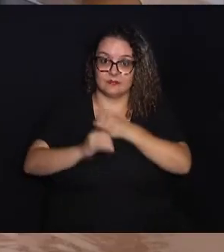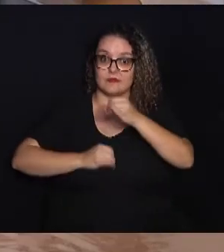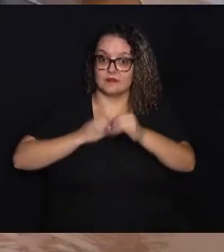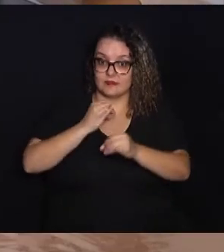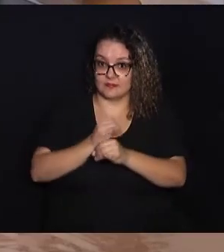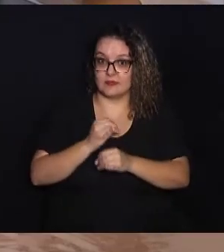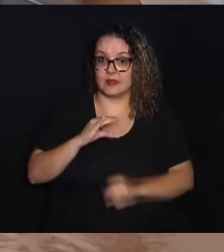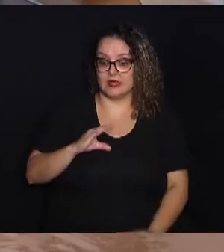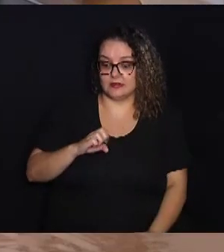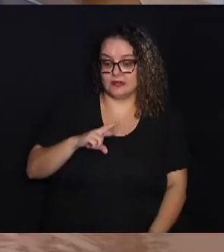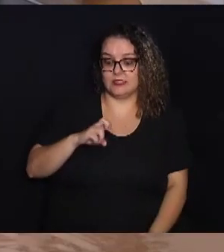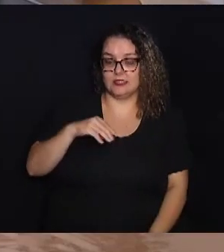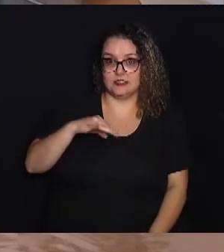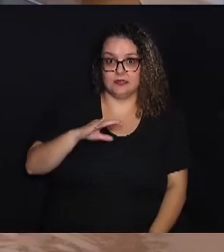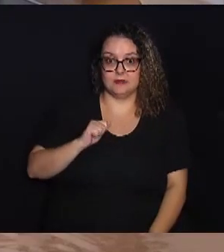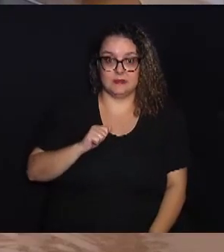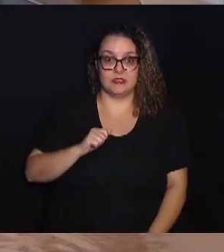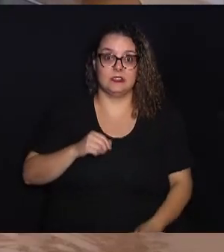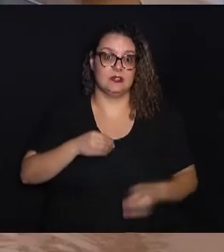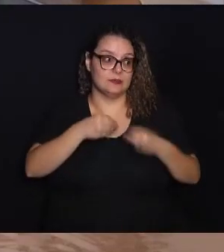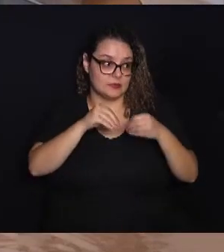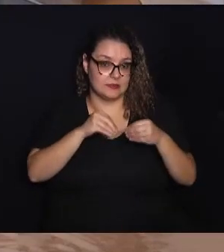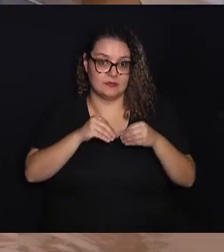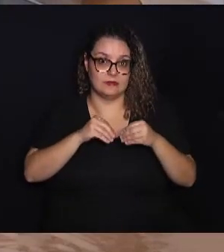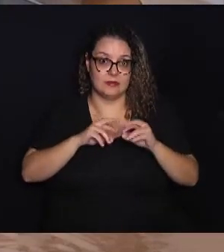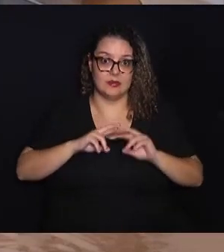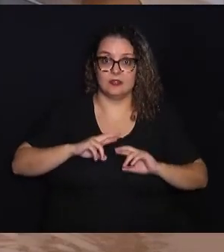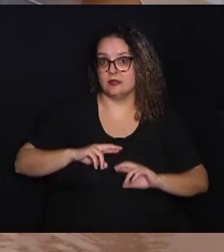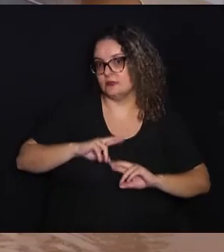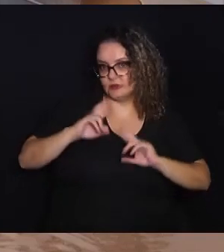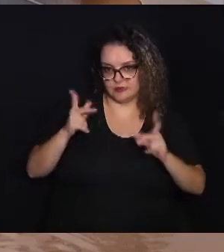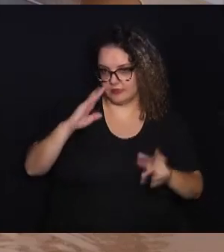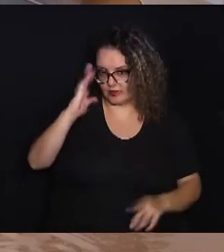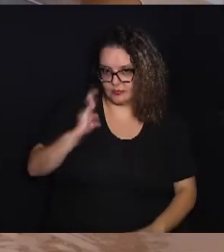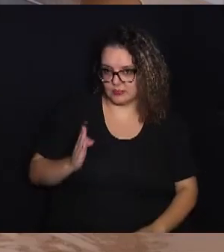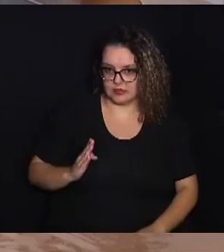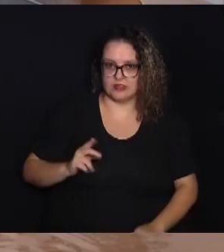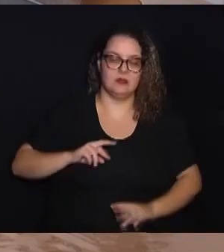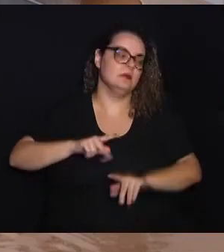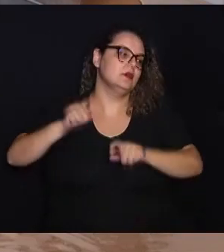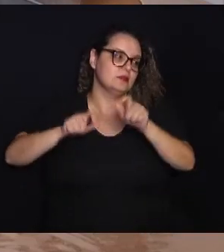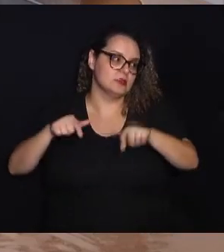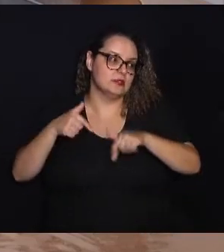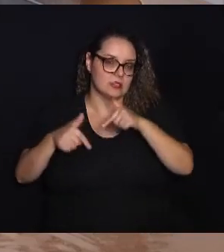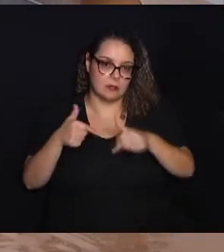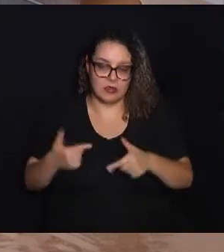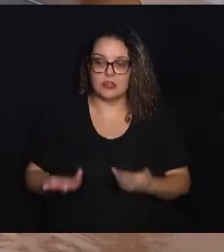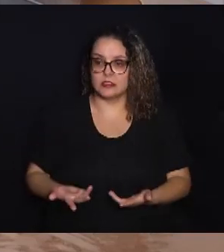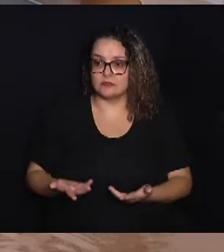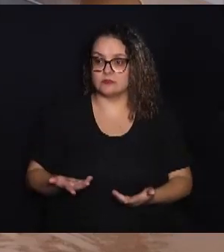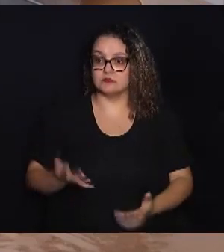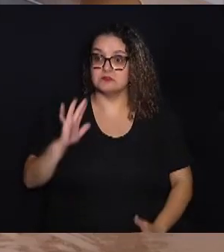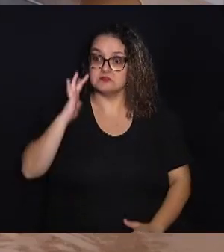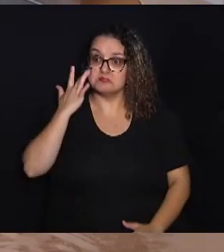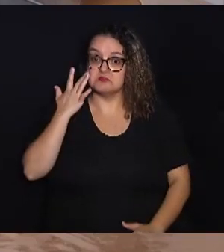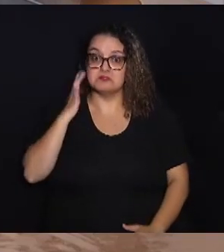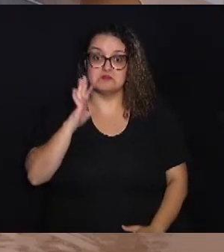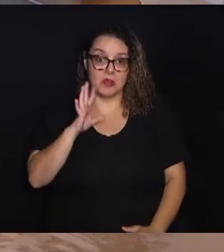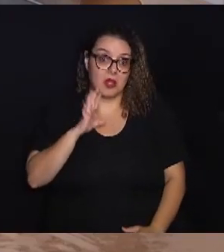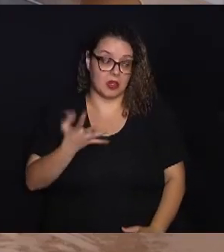dos trabalhos manuais, desde quando era pequena. E na faculdade de design também, eu tinha